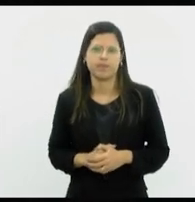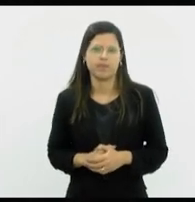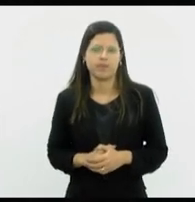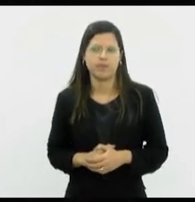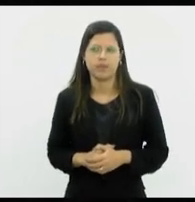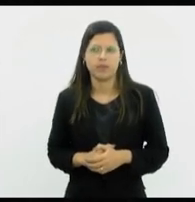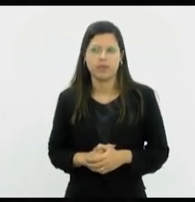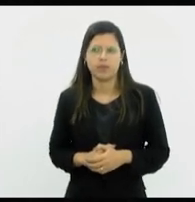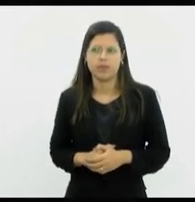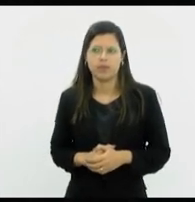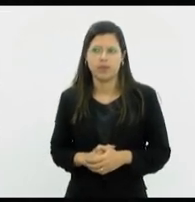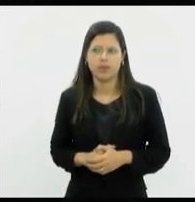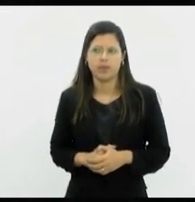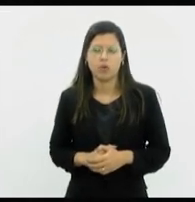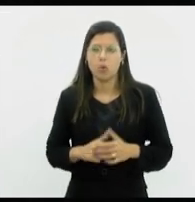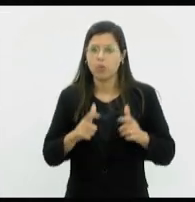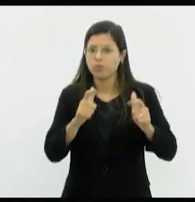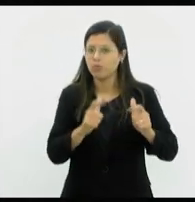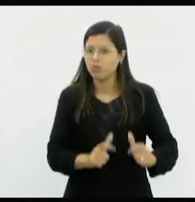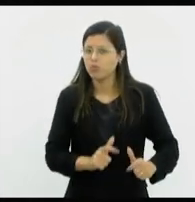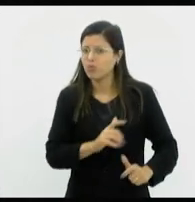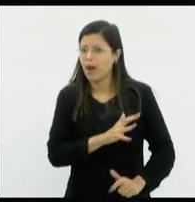num lugar putrefato,